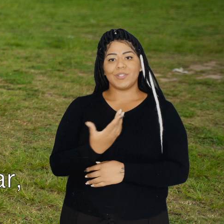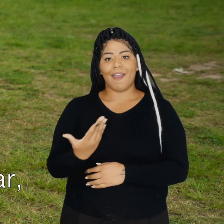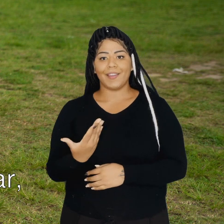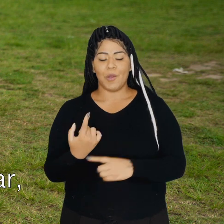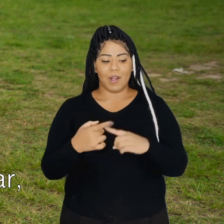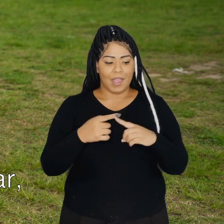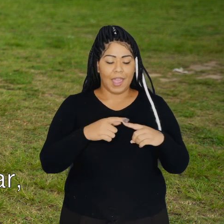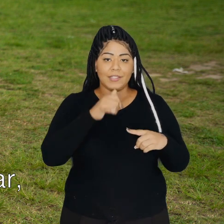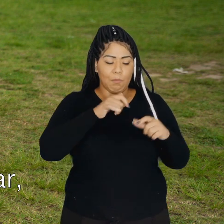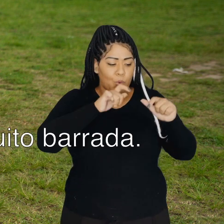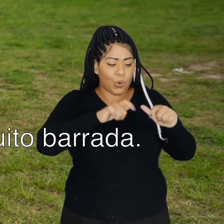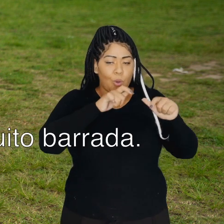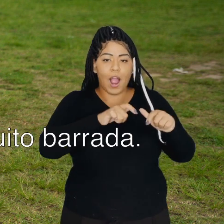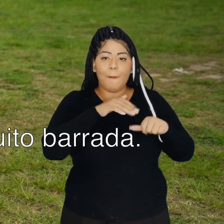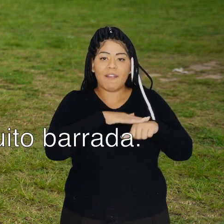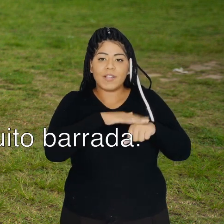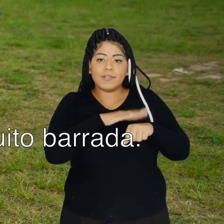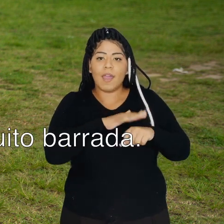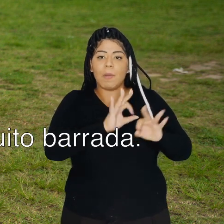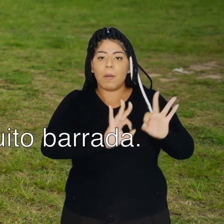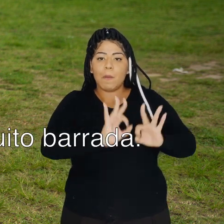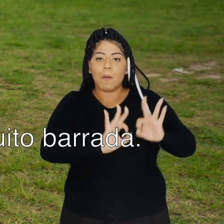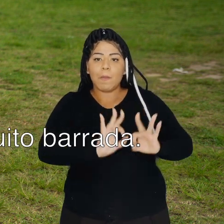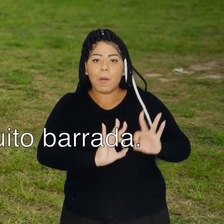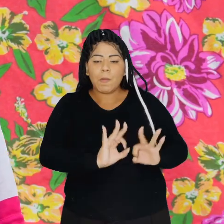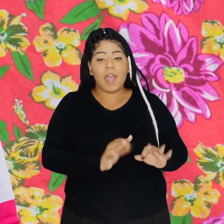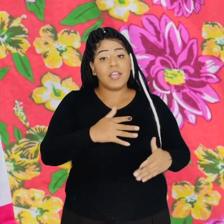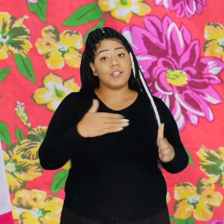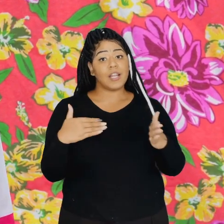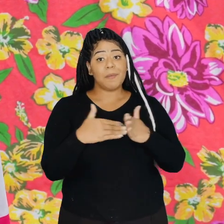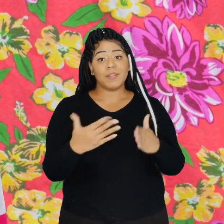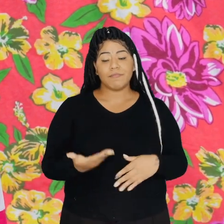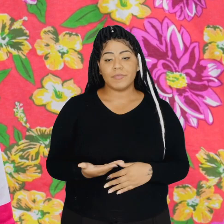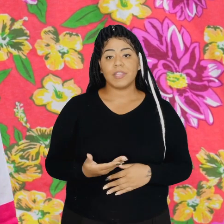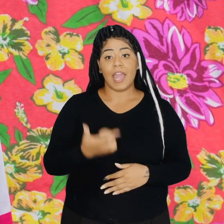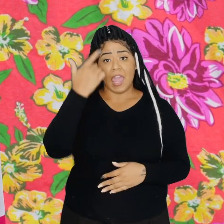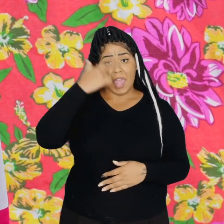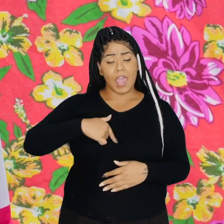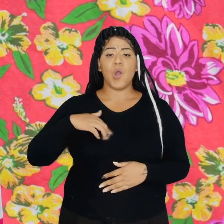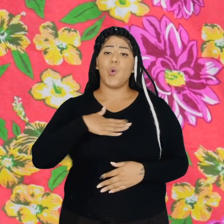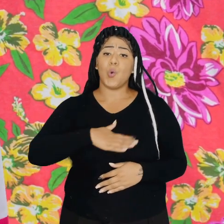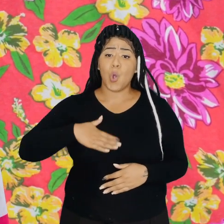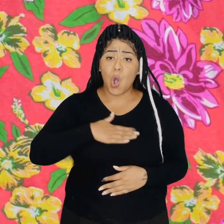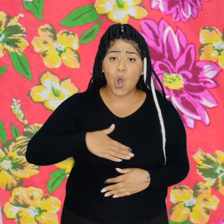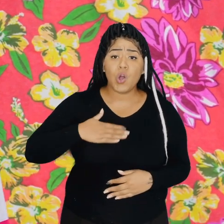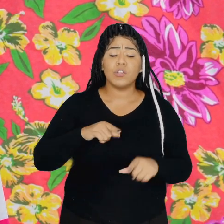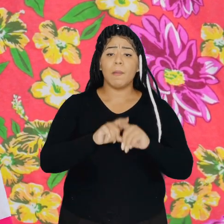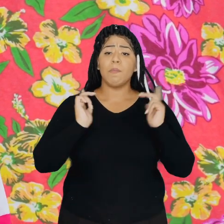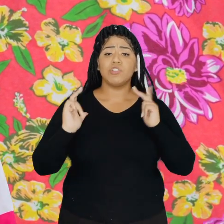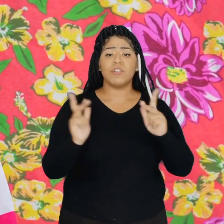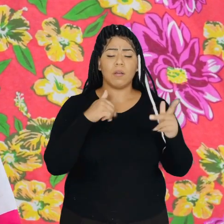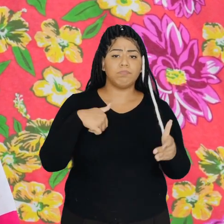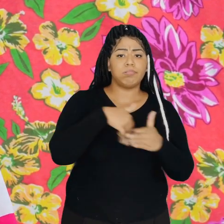lugarzinho pra gente fazer, pra gente jogar, fazer nossas coisinhas, porque a gente é muito barrada. Eu jogo futebol por diversão, porque eu gosto, mas